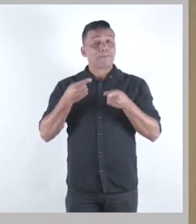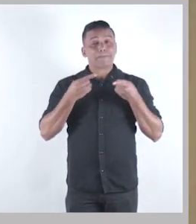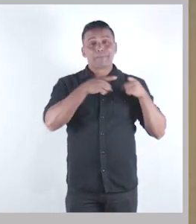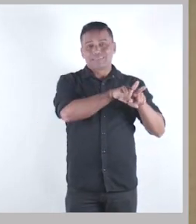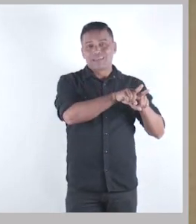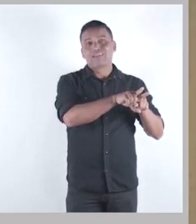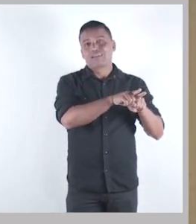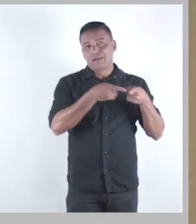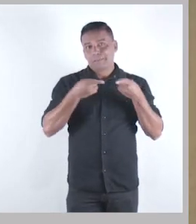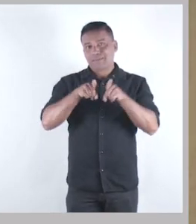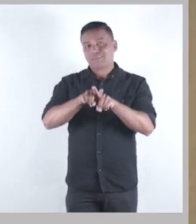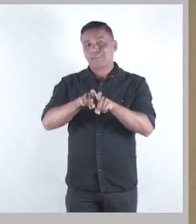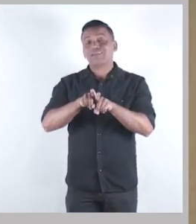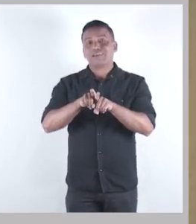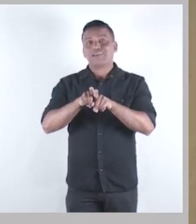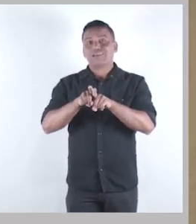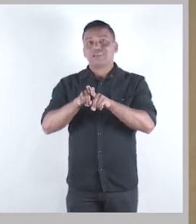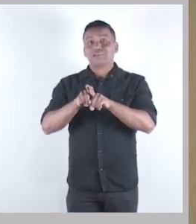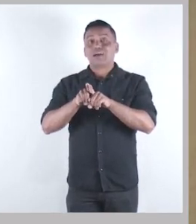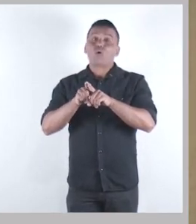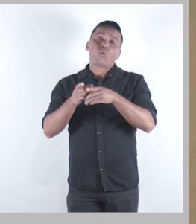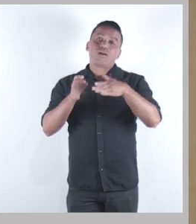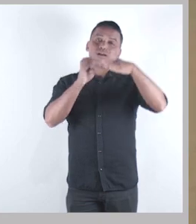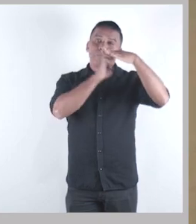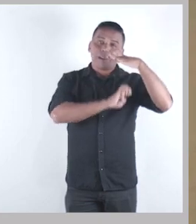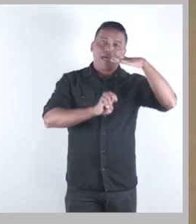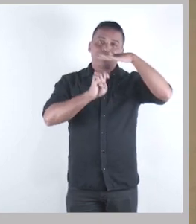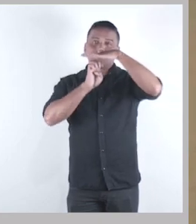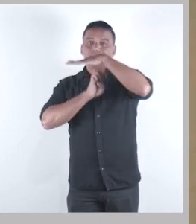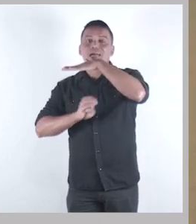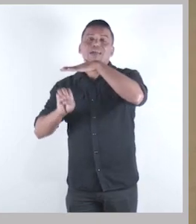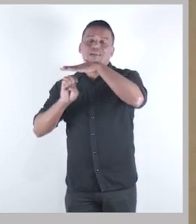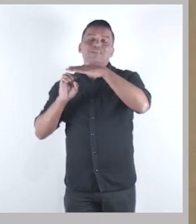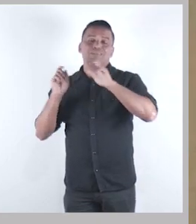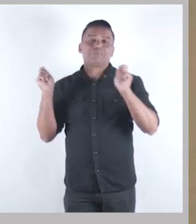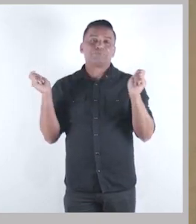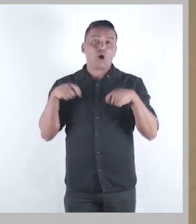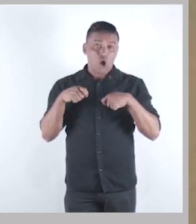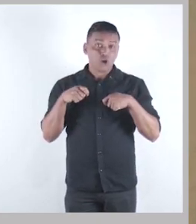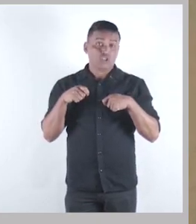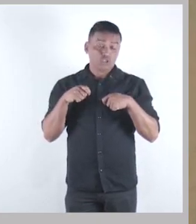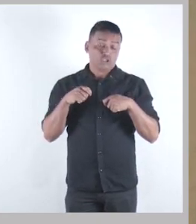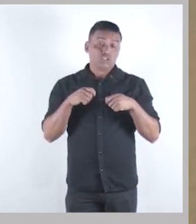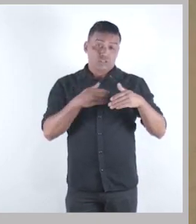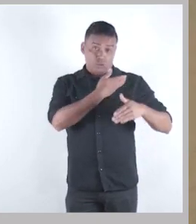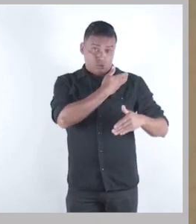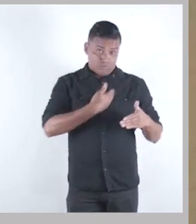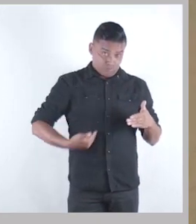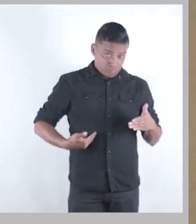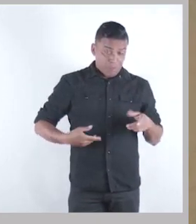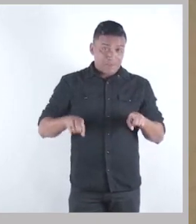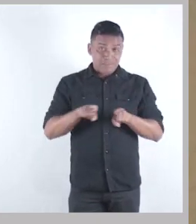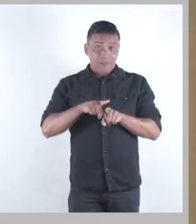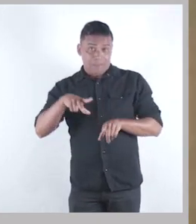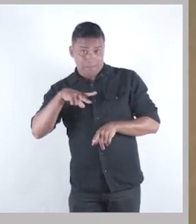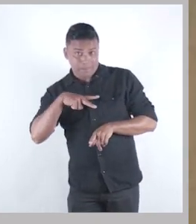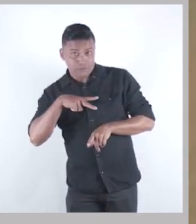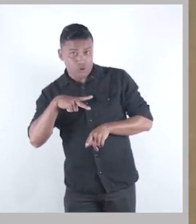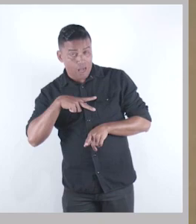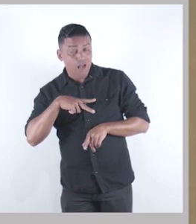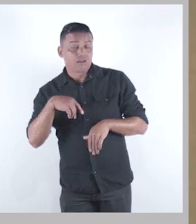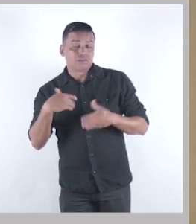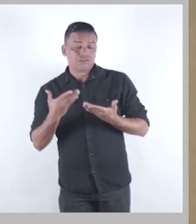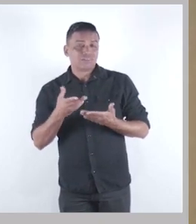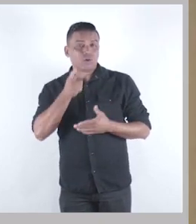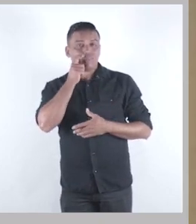parcerias com aquelas entidades, com aquelas instituições, também podem ser públicas, mas sobretudo as privadas, que têm interesse em promover o